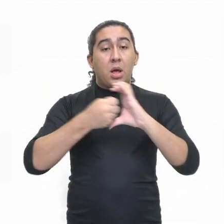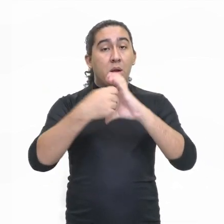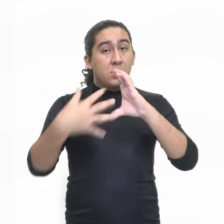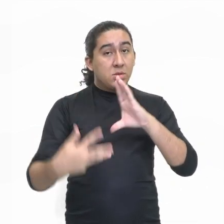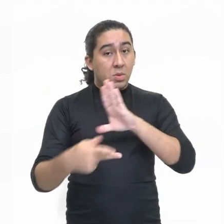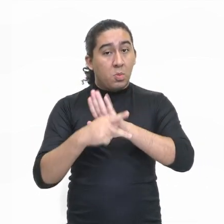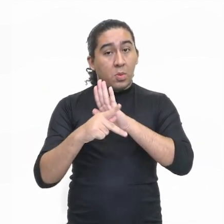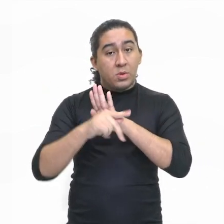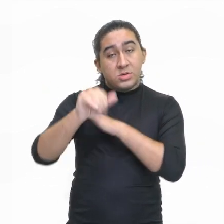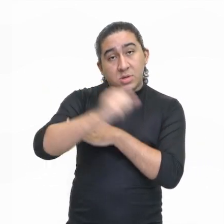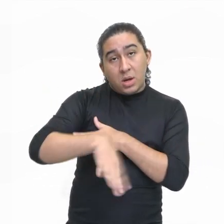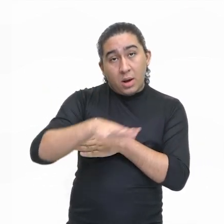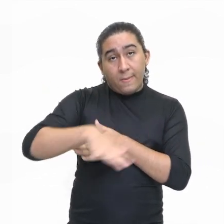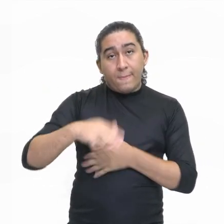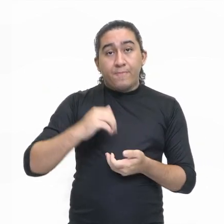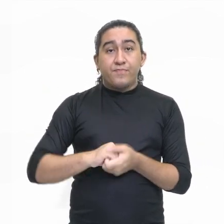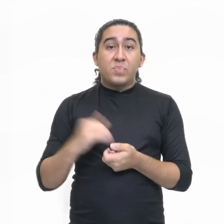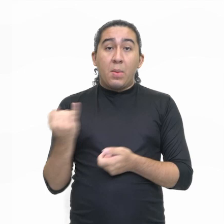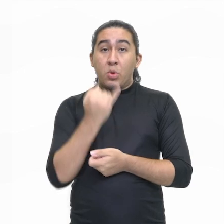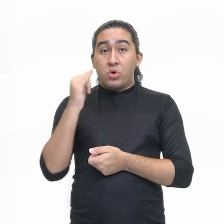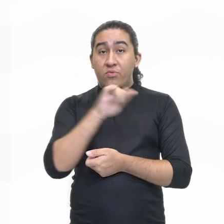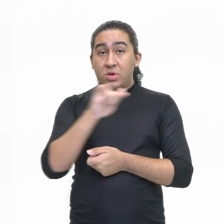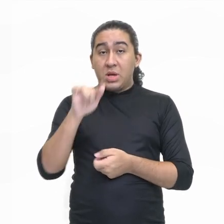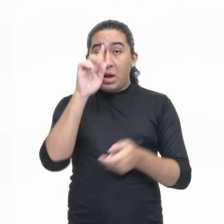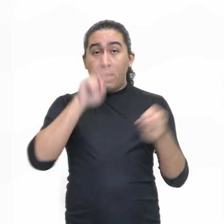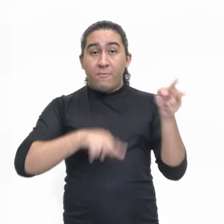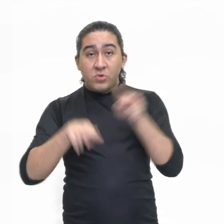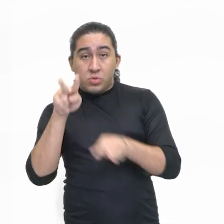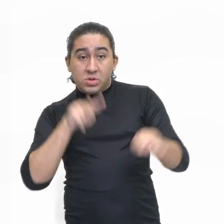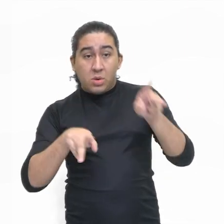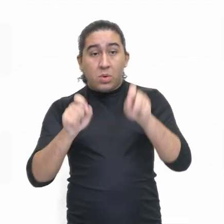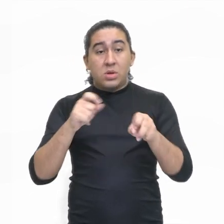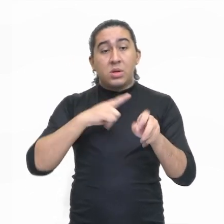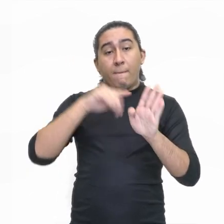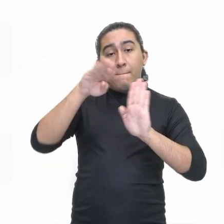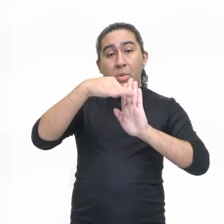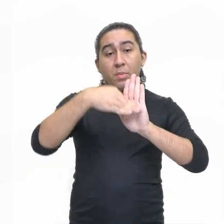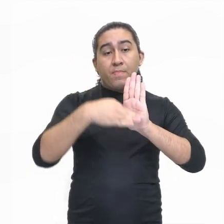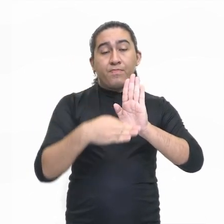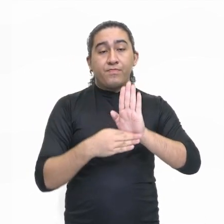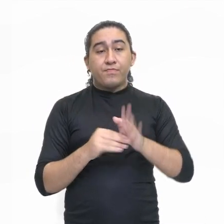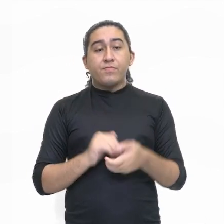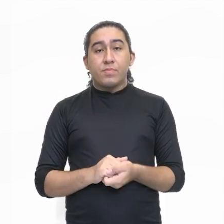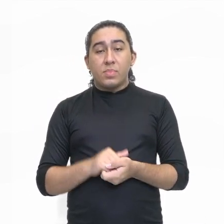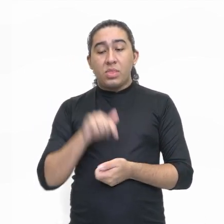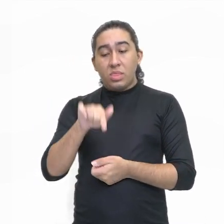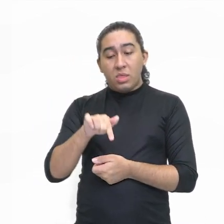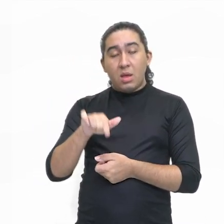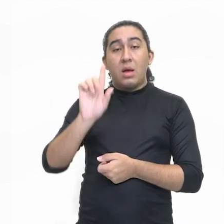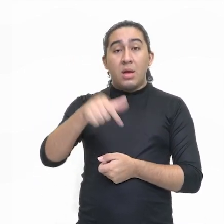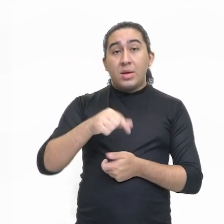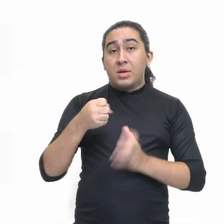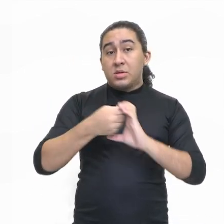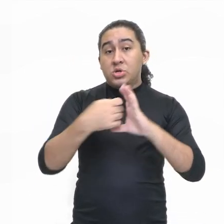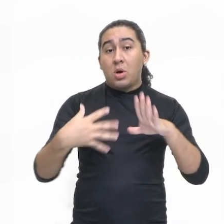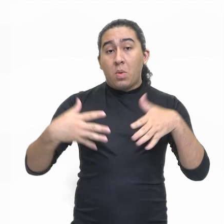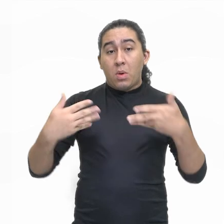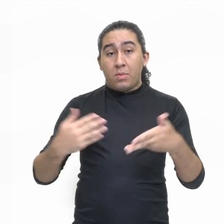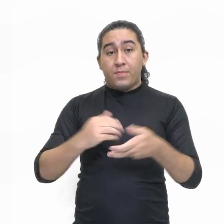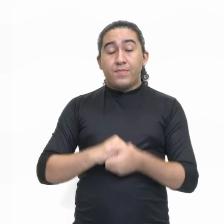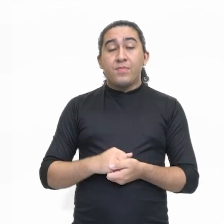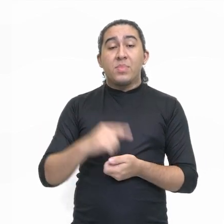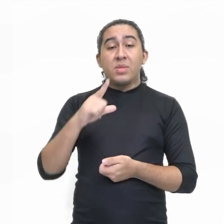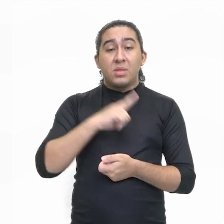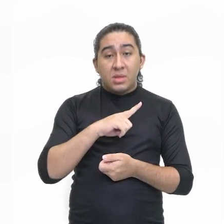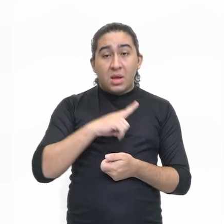características gerais, é importante que vocês visualizem esses padrões. O bioma, né, ele é caracterizado por ser uma